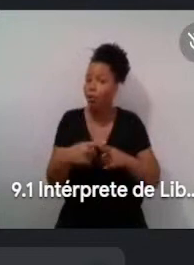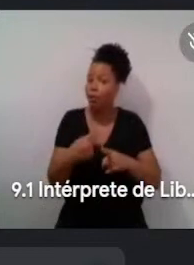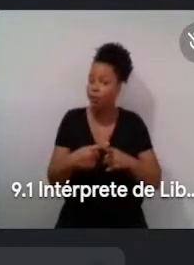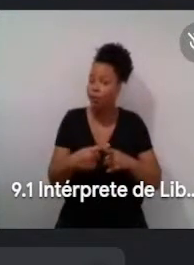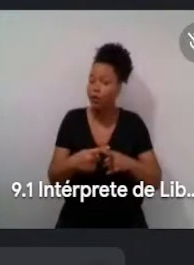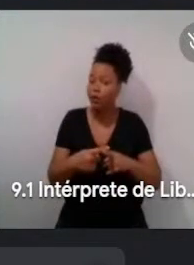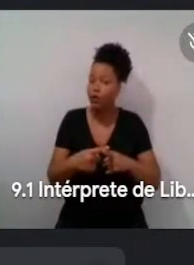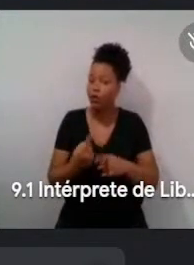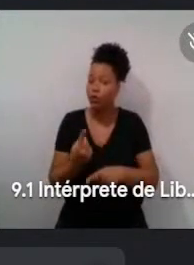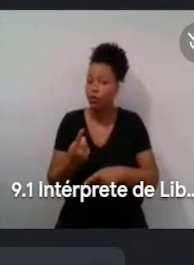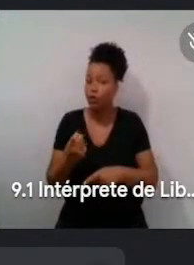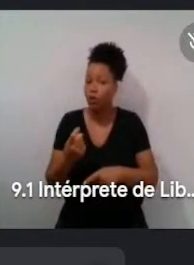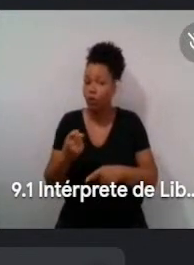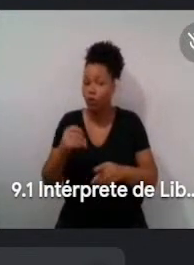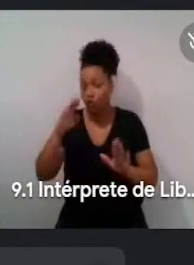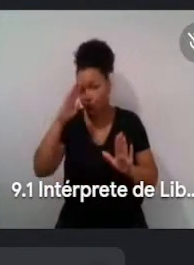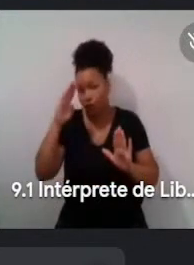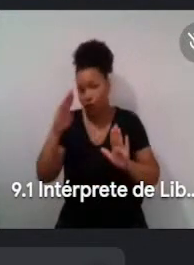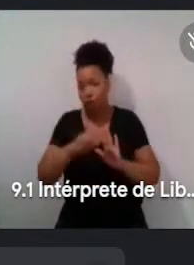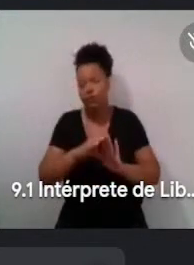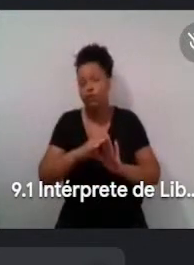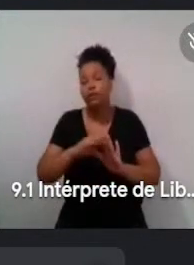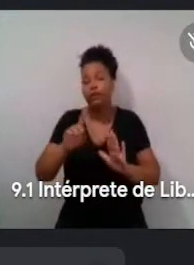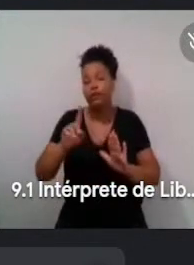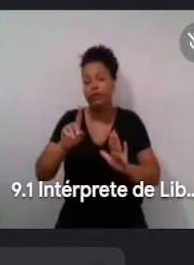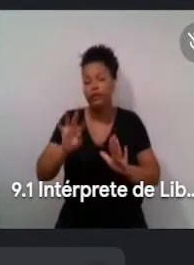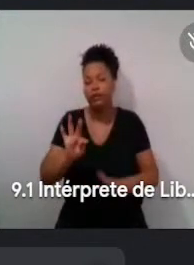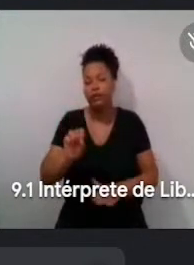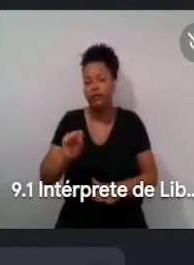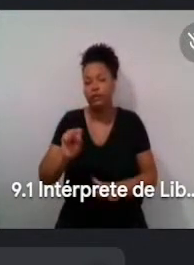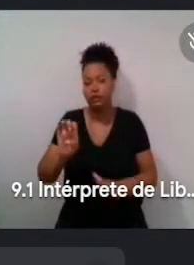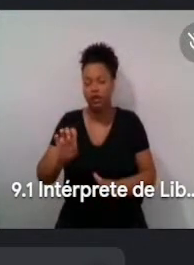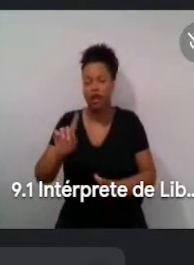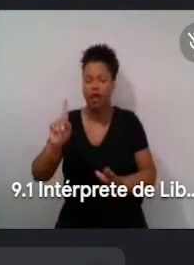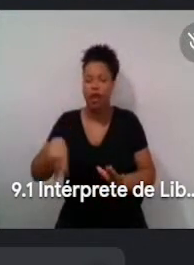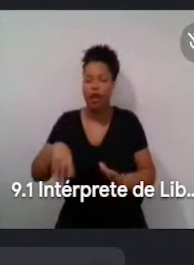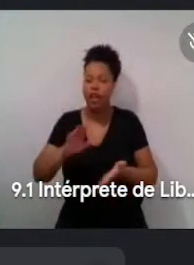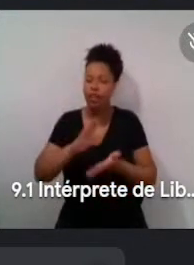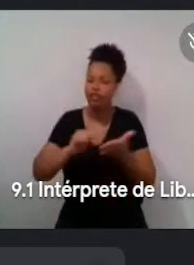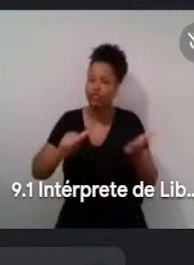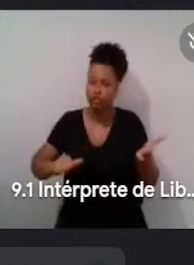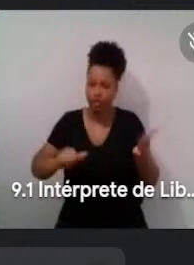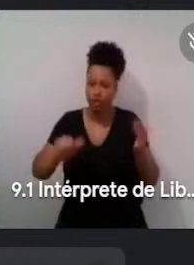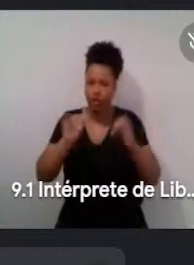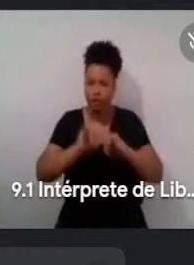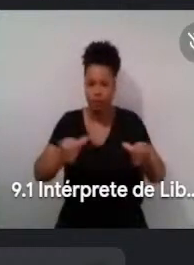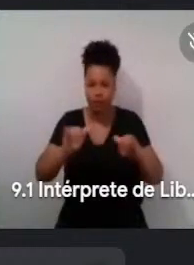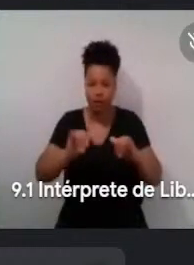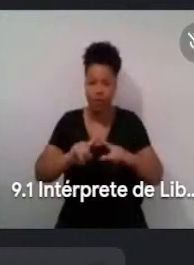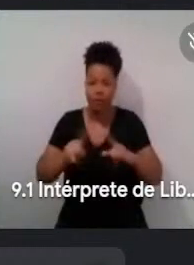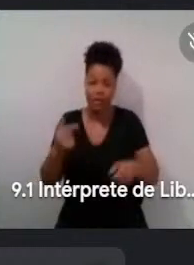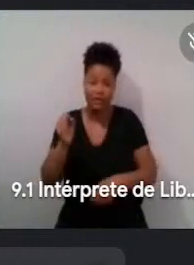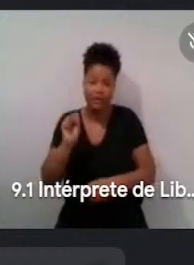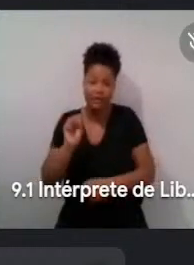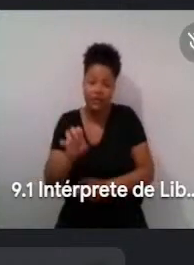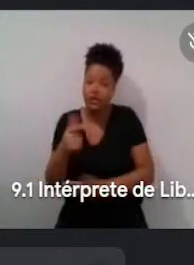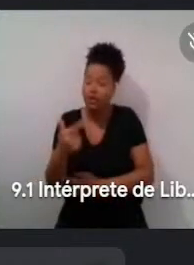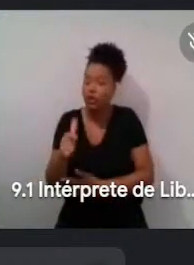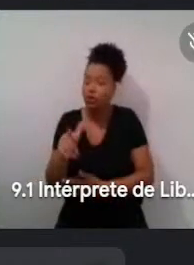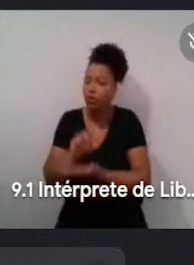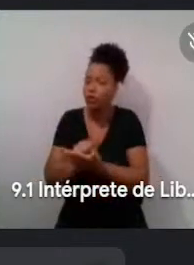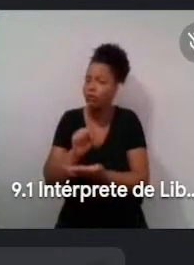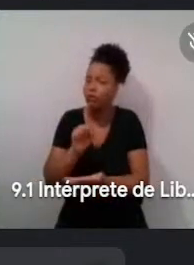pela jurisprudência do TSE é retirada dessa propaganda, mas não cabendo a multa, pode